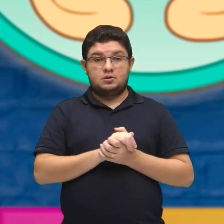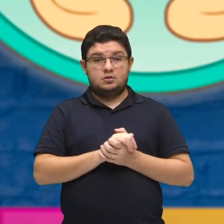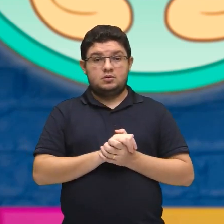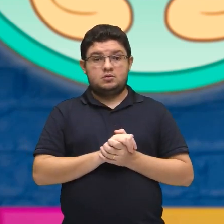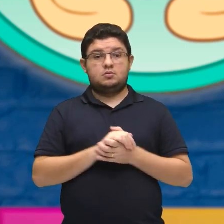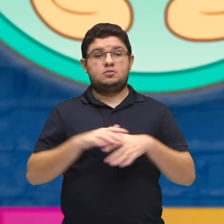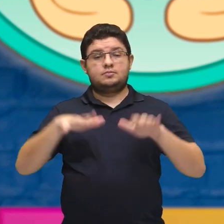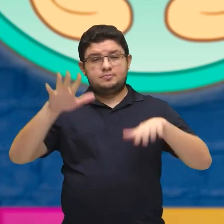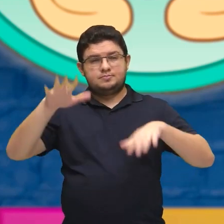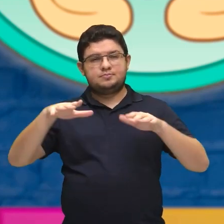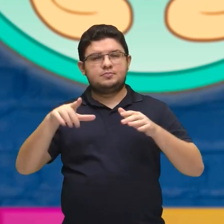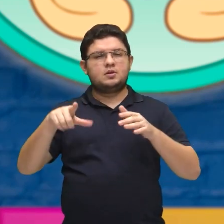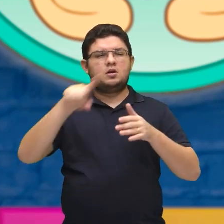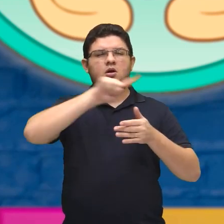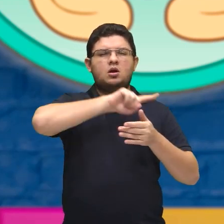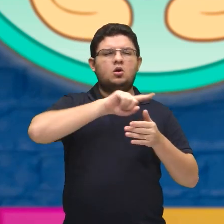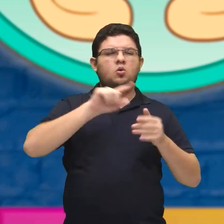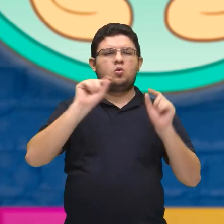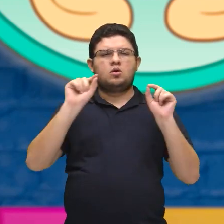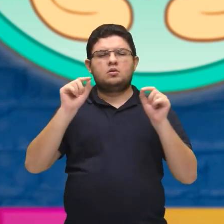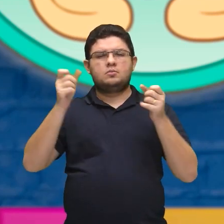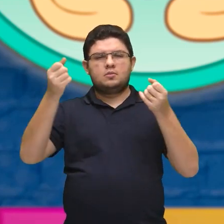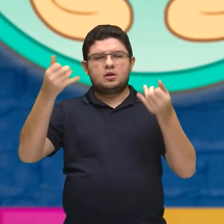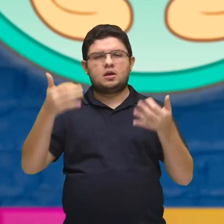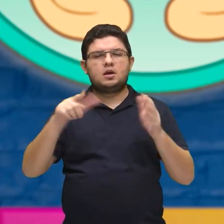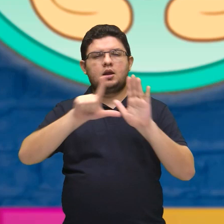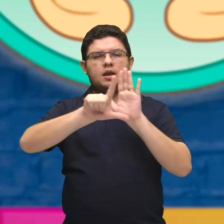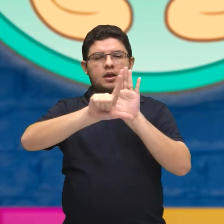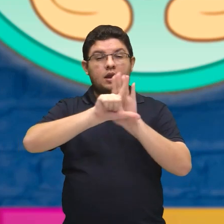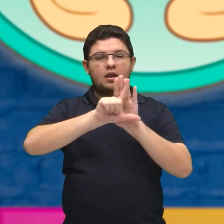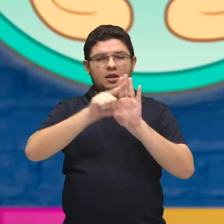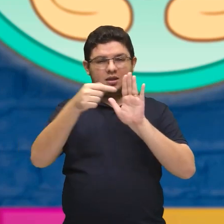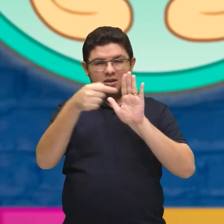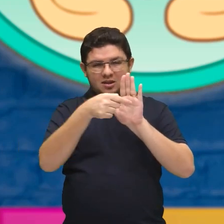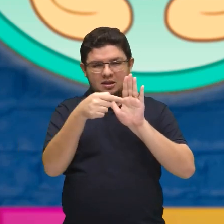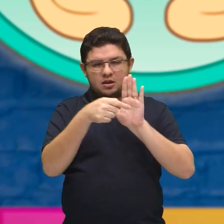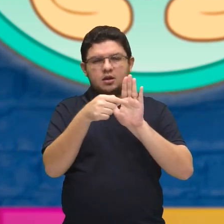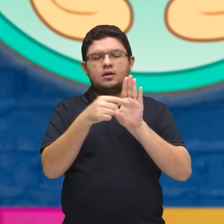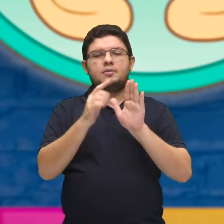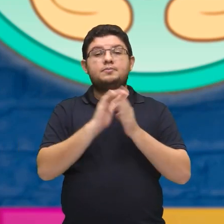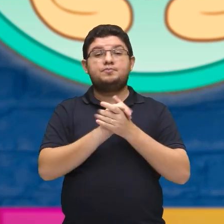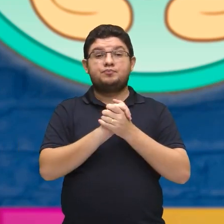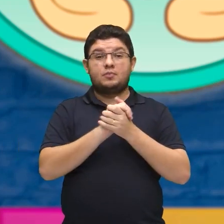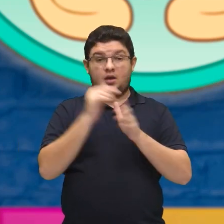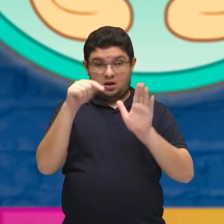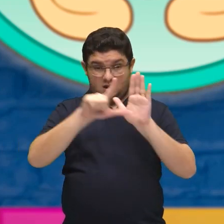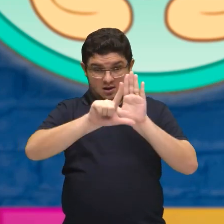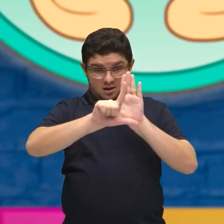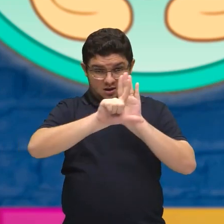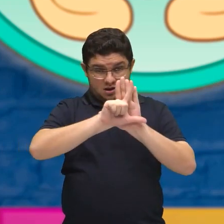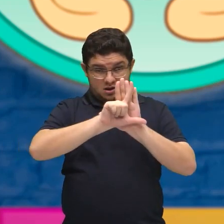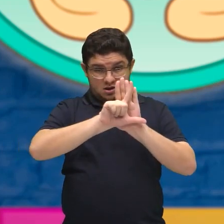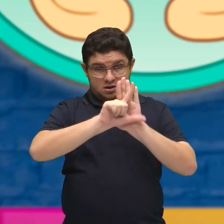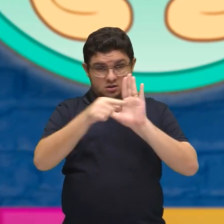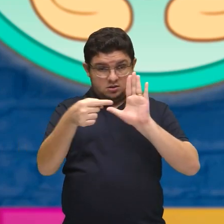conversou um pouquinho através da legislação, né? A legislação traz